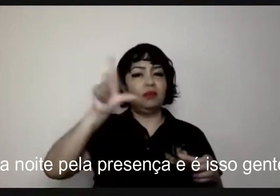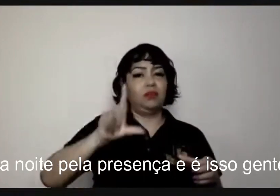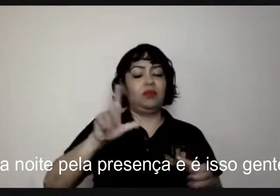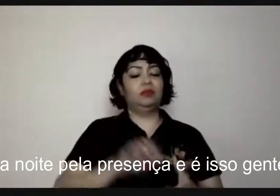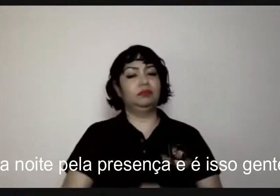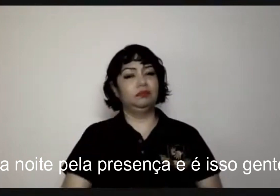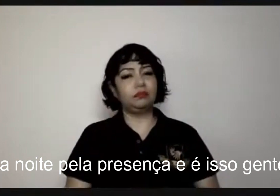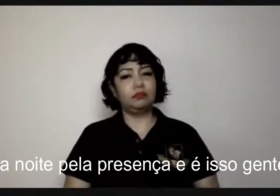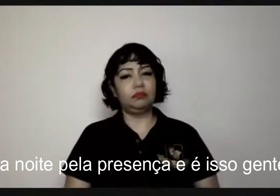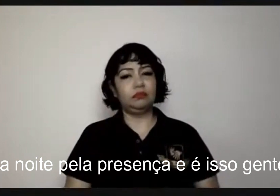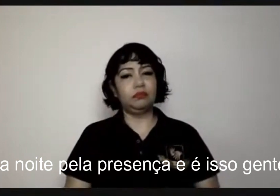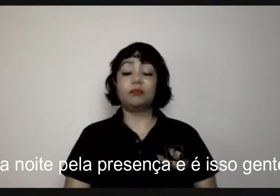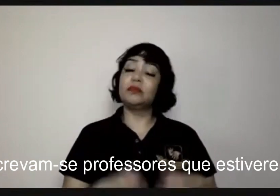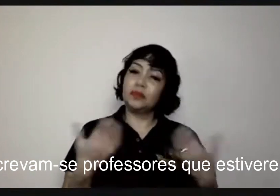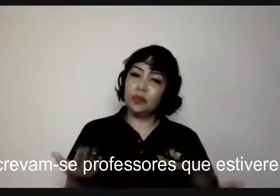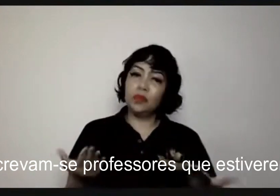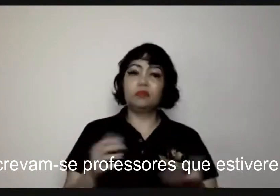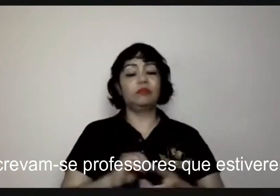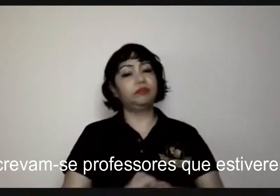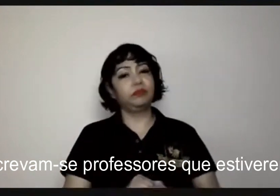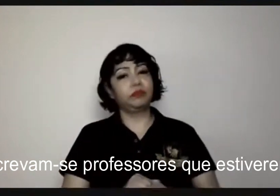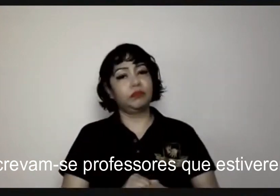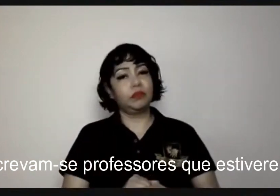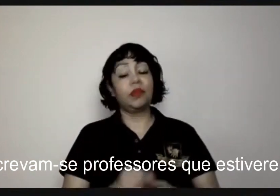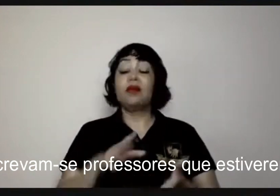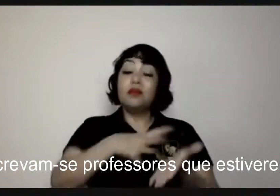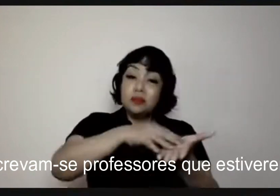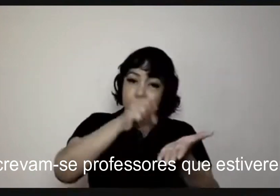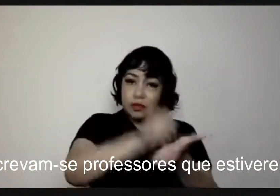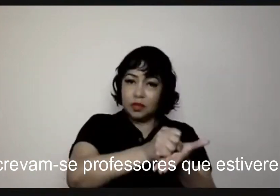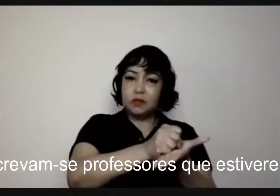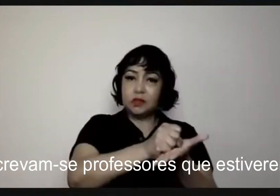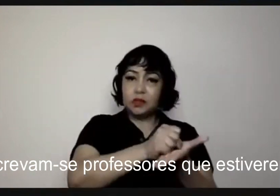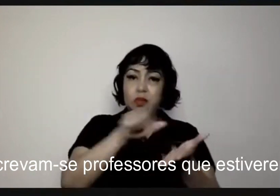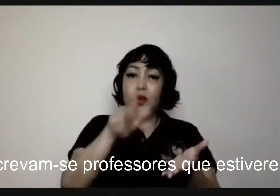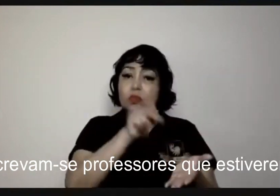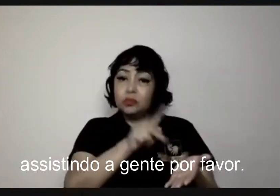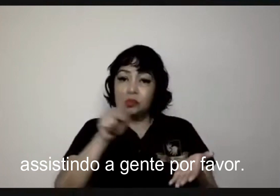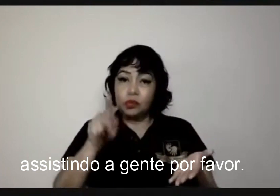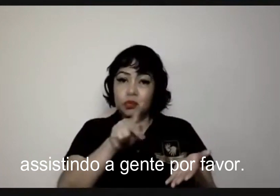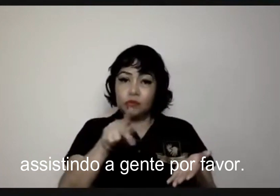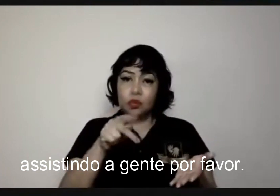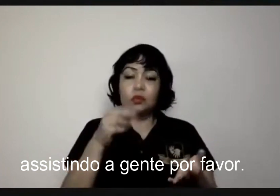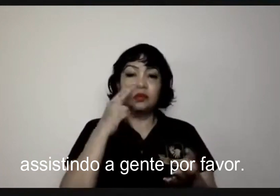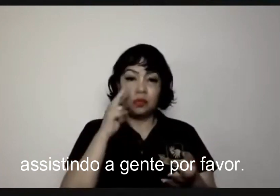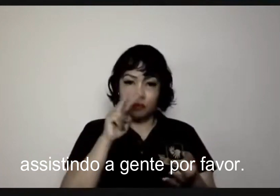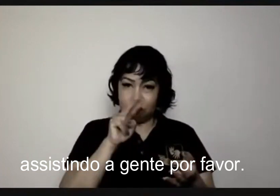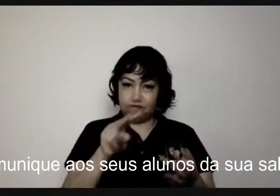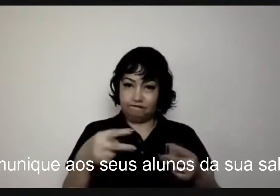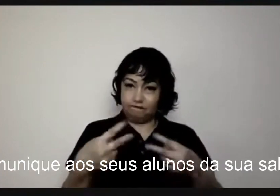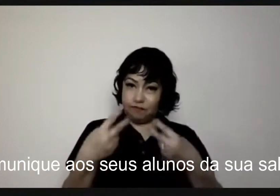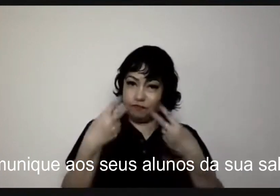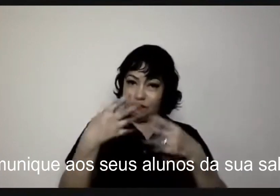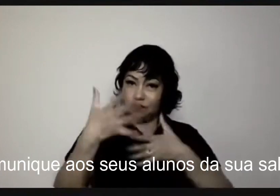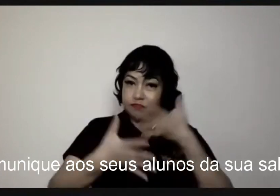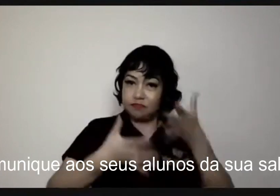presença. E é isso, gente. Inscrevam-se, os professores que estiverem assistindo a gente, por